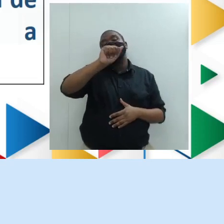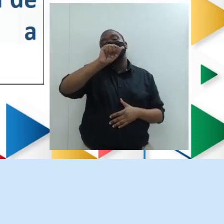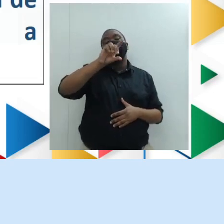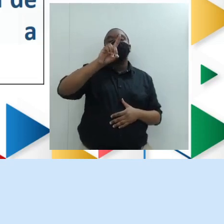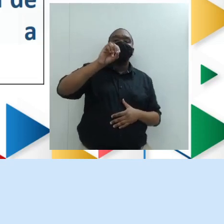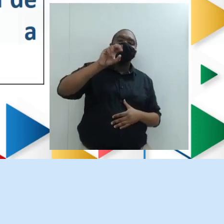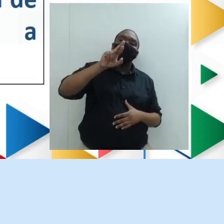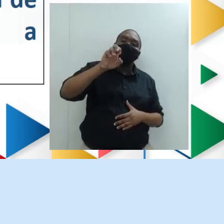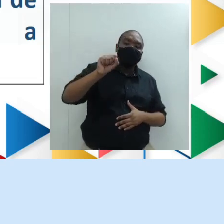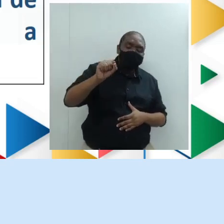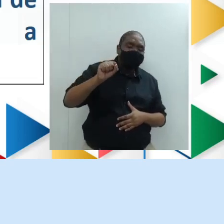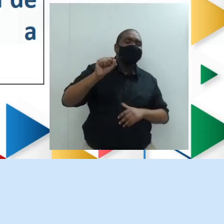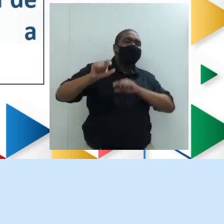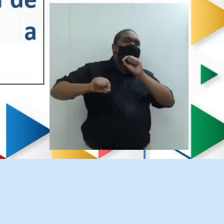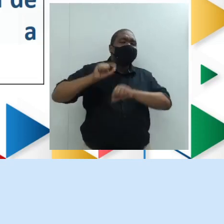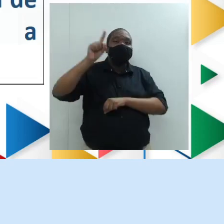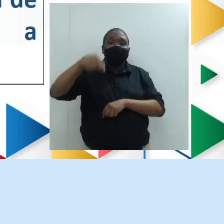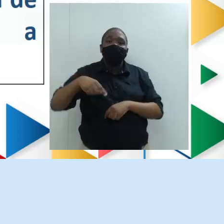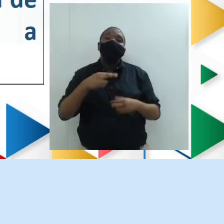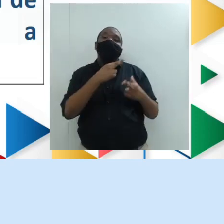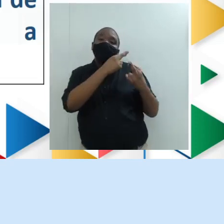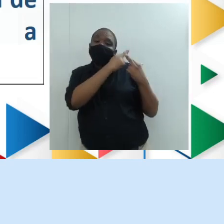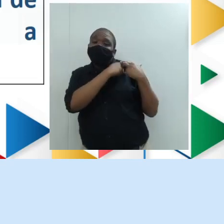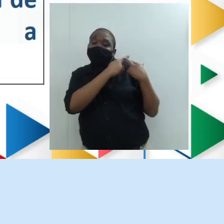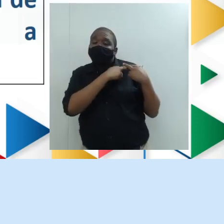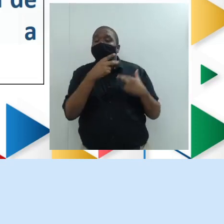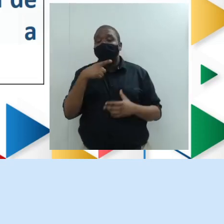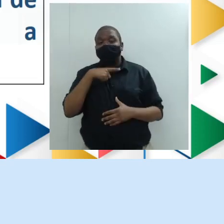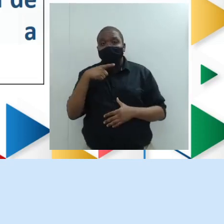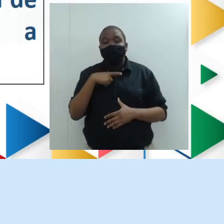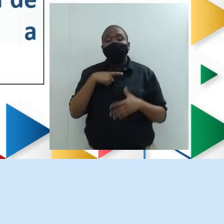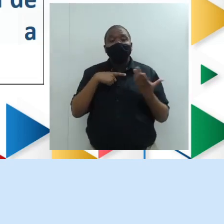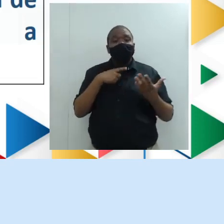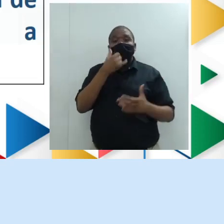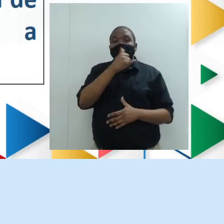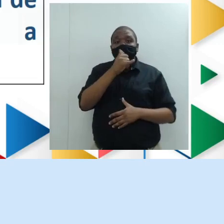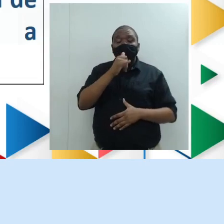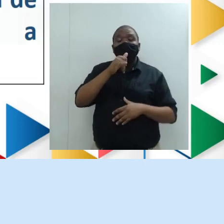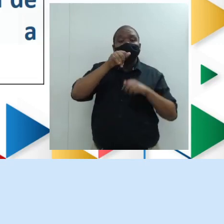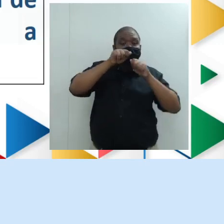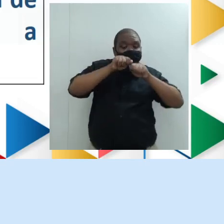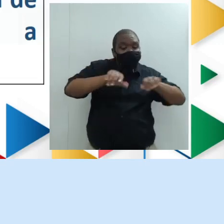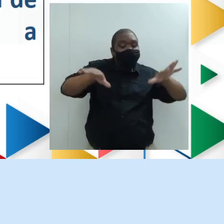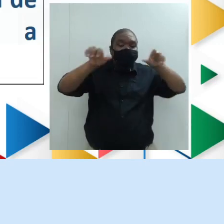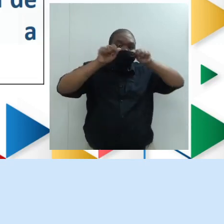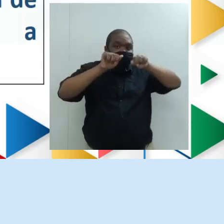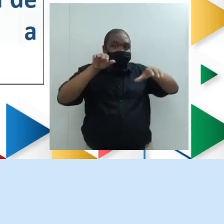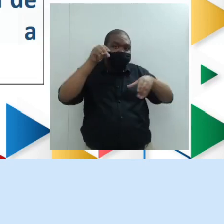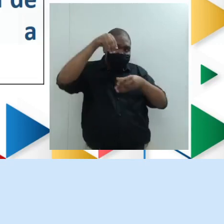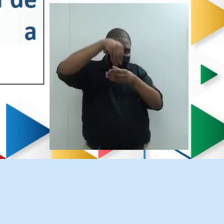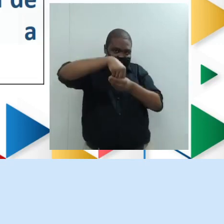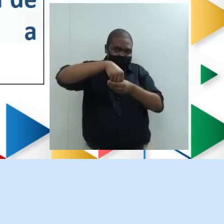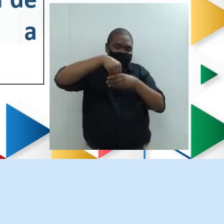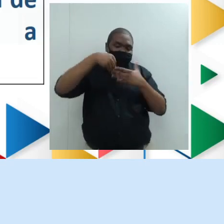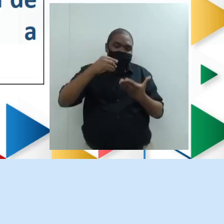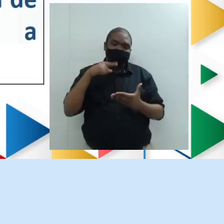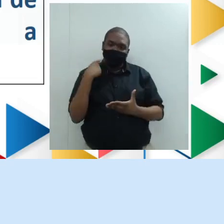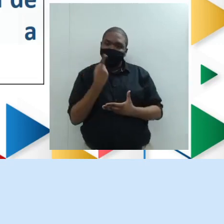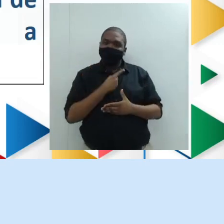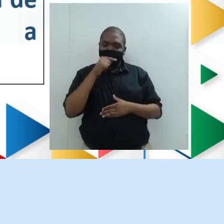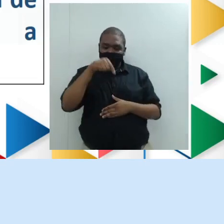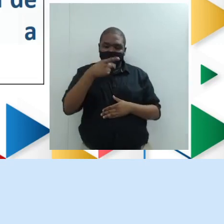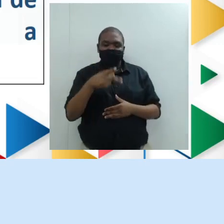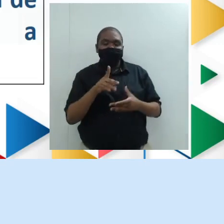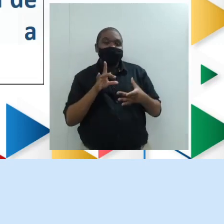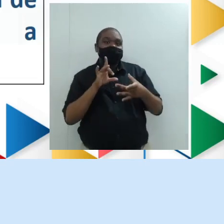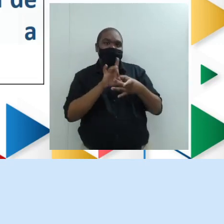elementos responsáveis por fornecer energias para os circuitos elétricos. Quando ligamos